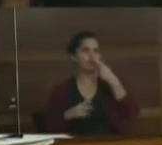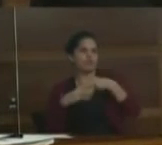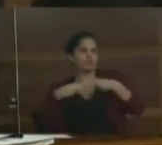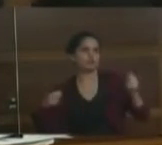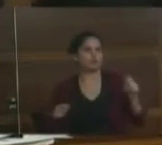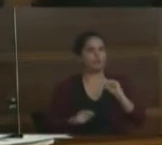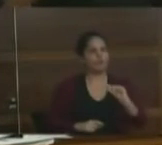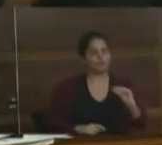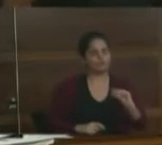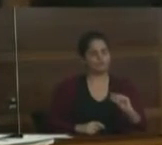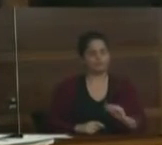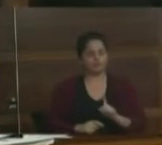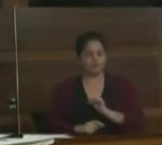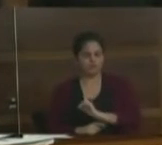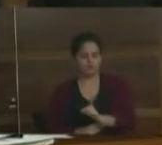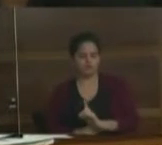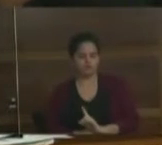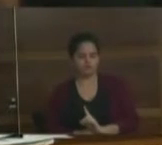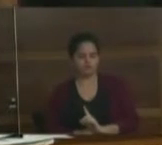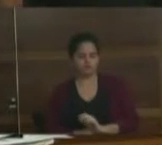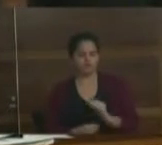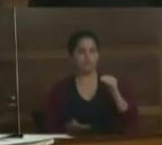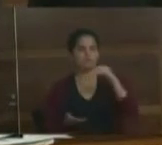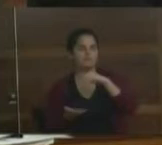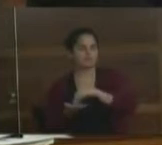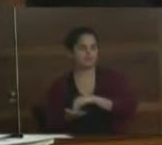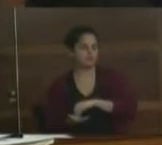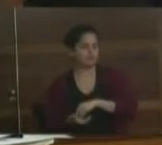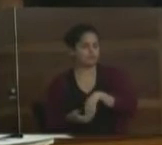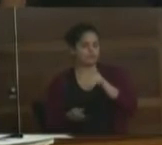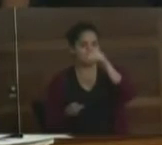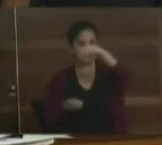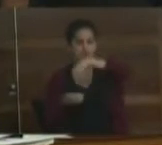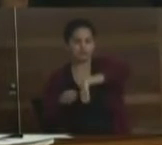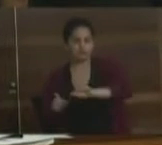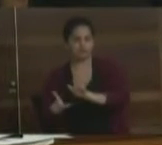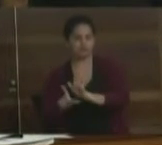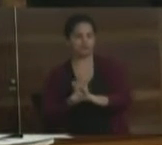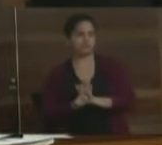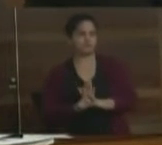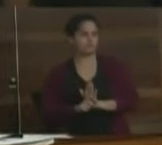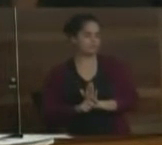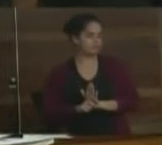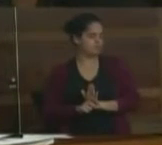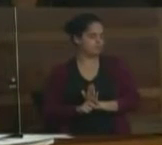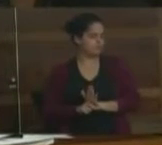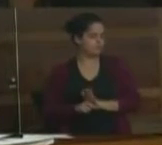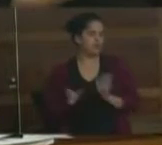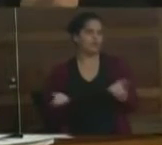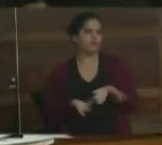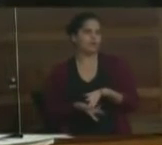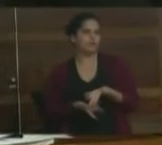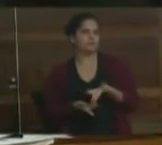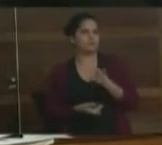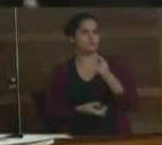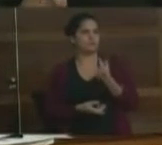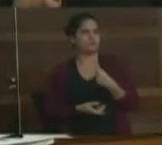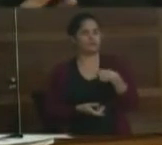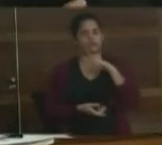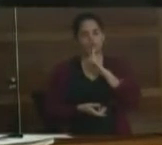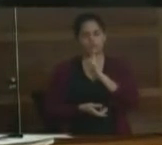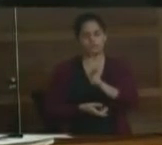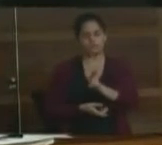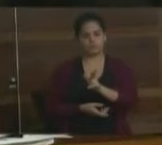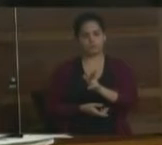pouco não estão sendo aplicados conforme determinação legal e até mais quanto à questão da finança eu já respondi meu amigo